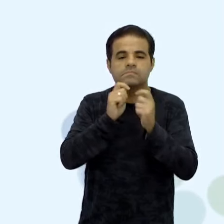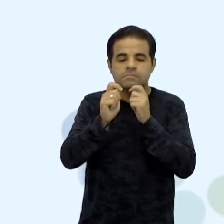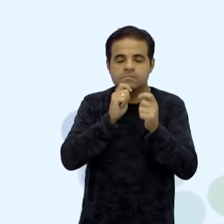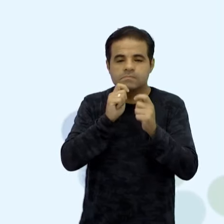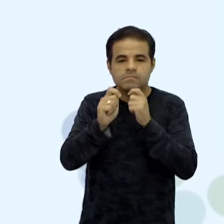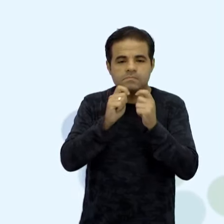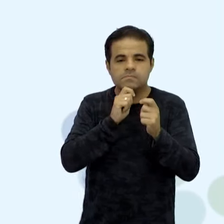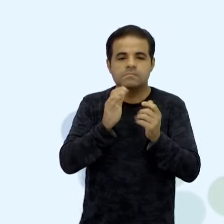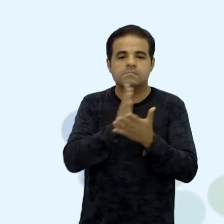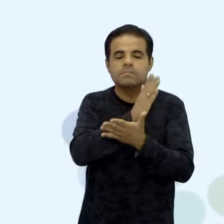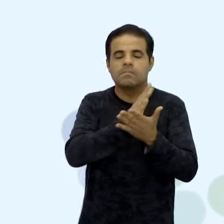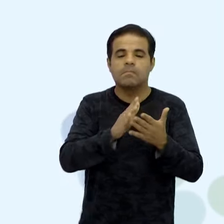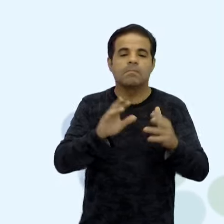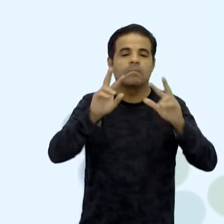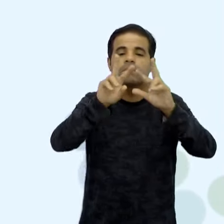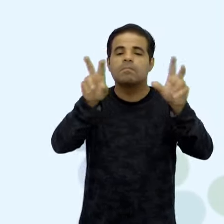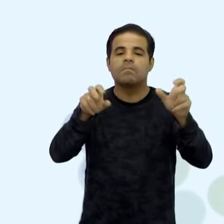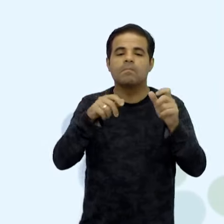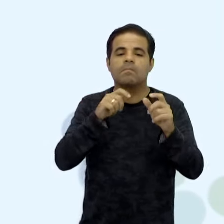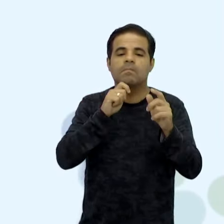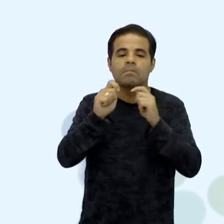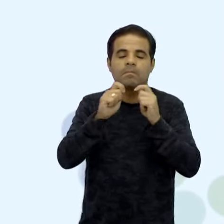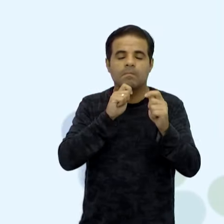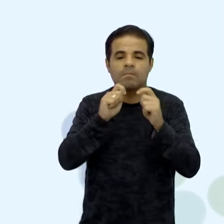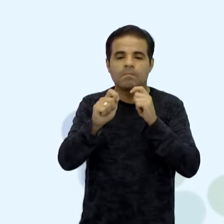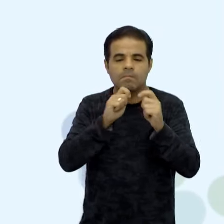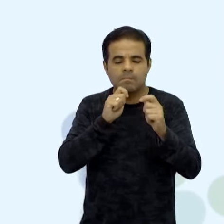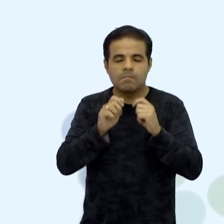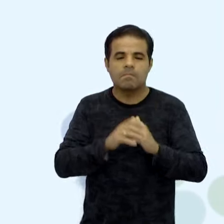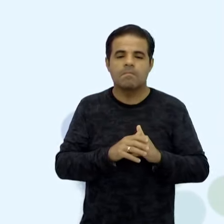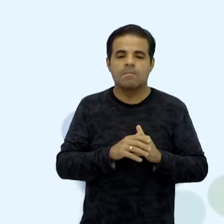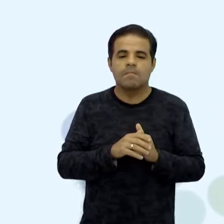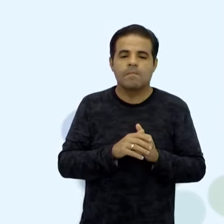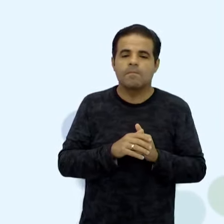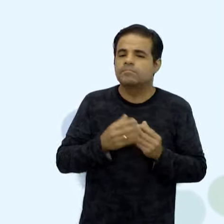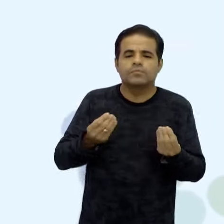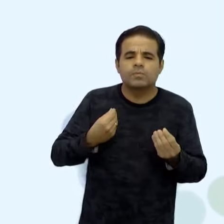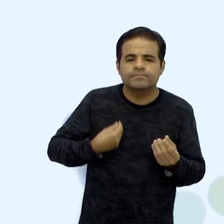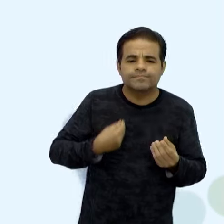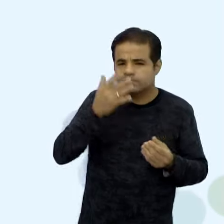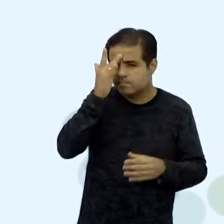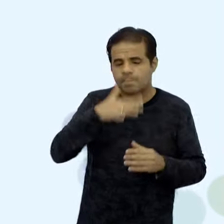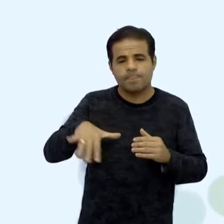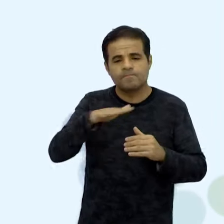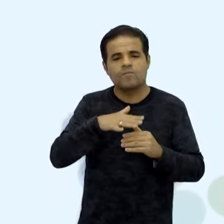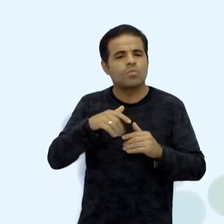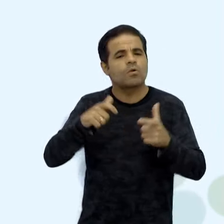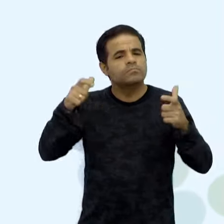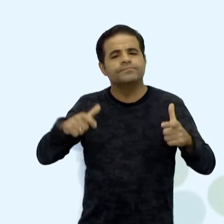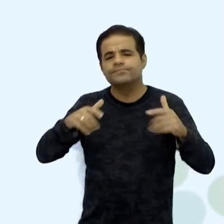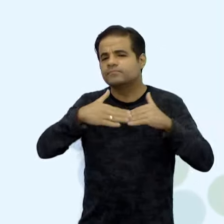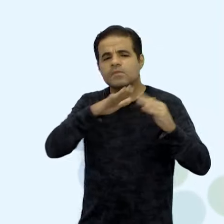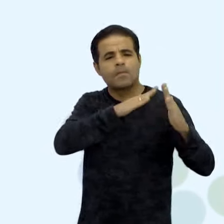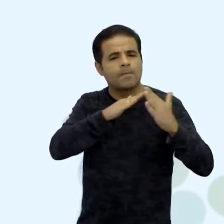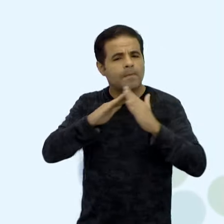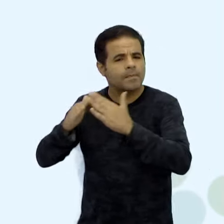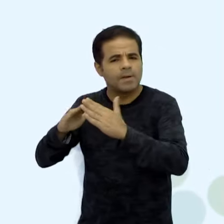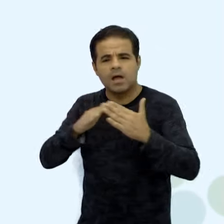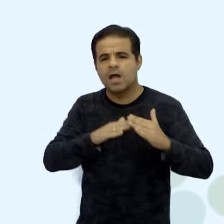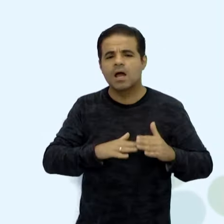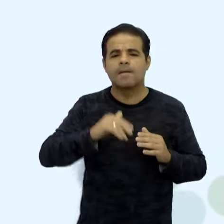para vocês. Vamos lá, para o título da nossa reportagem. Como vivem os moradores de uma das maiores favelas